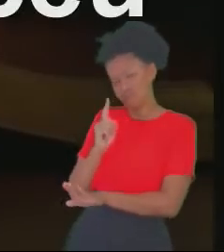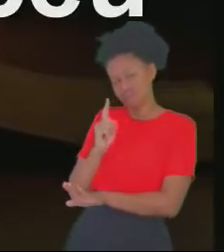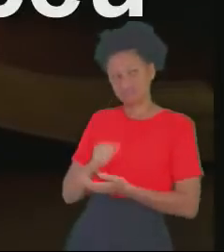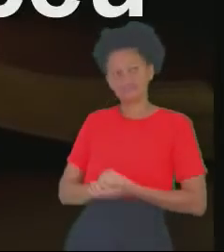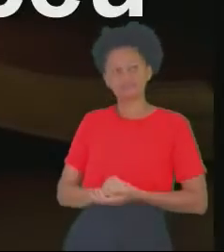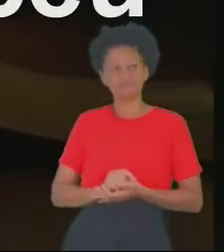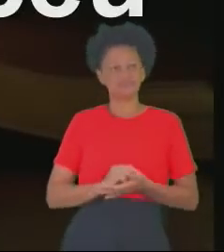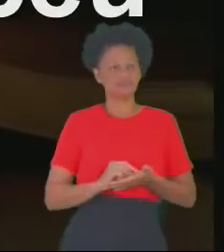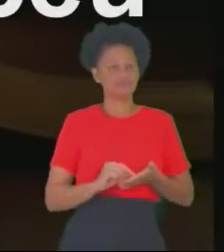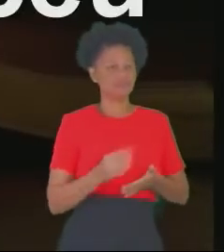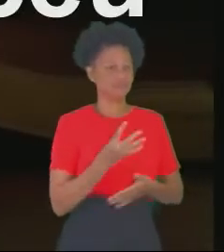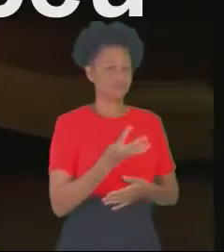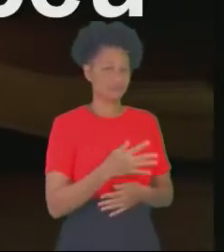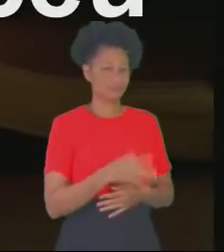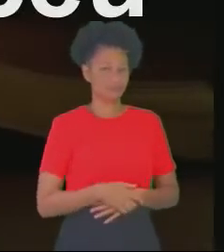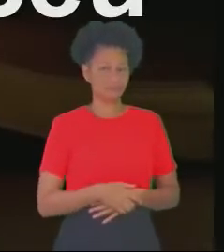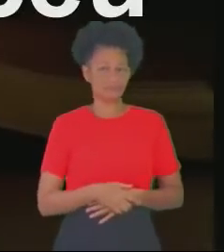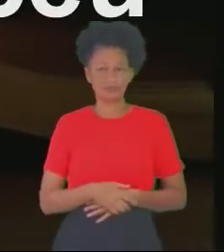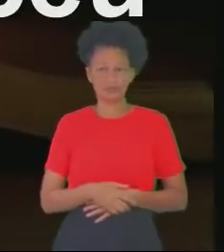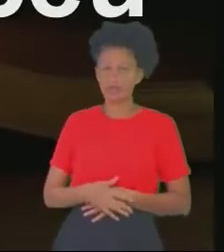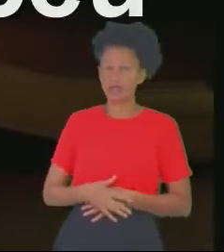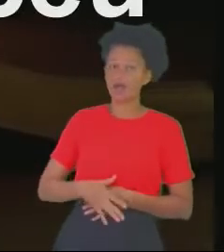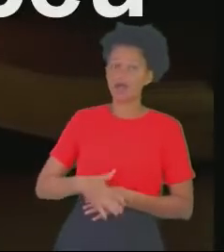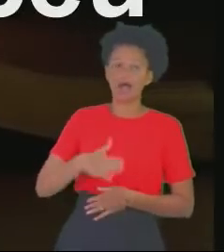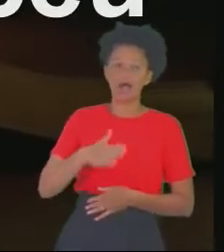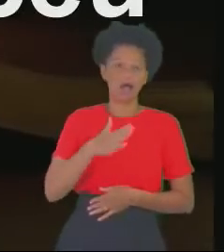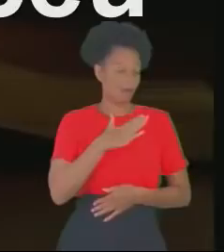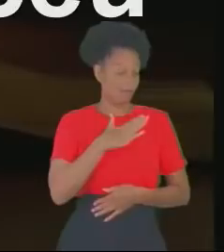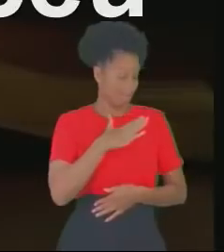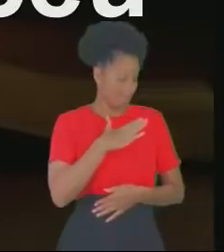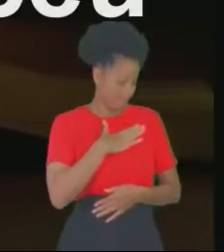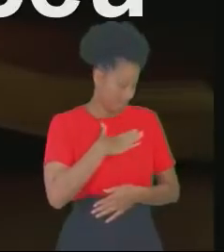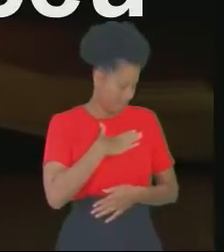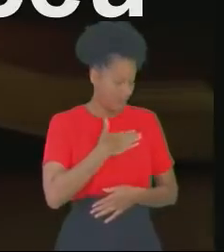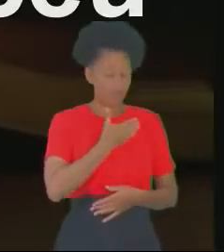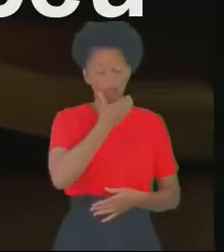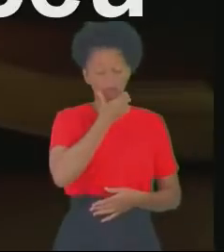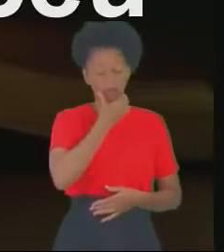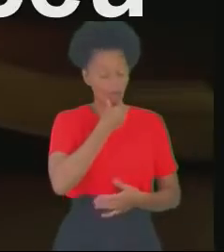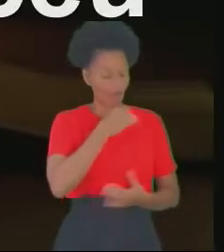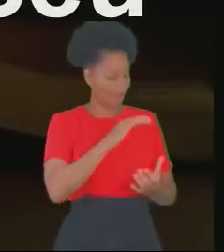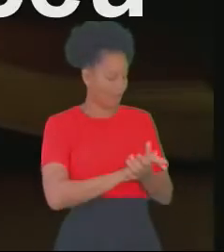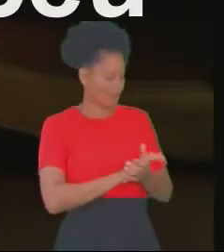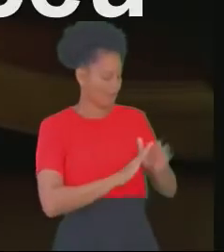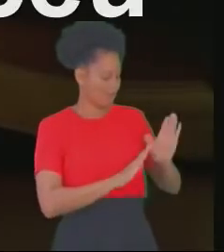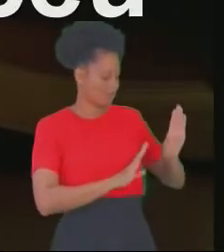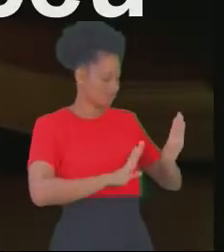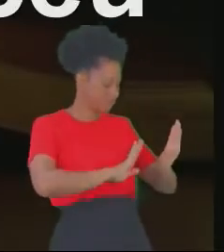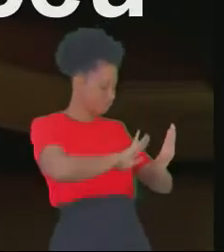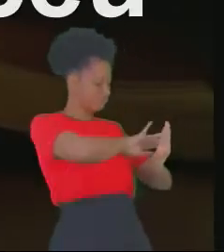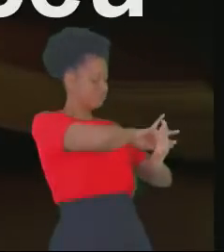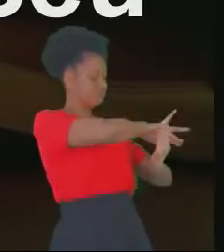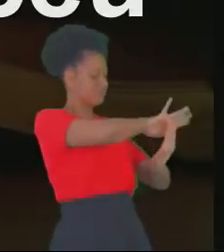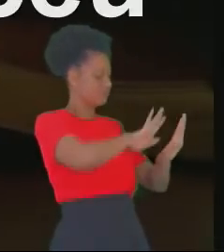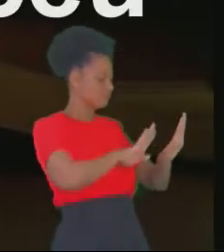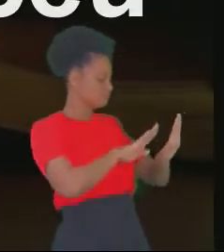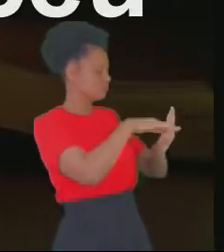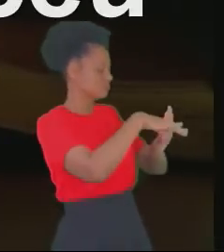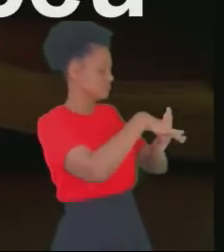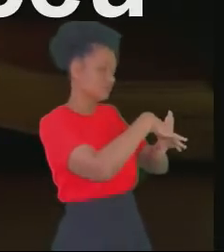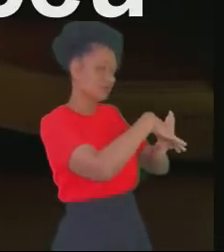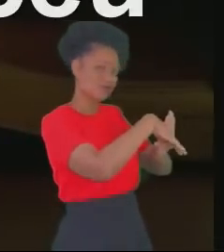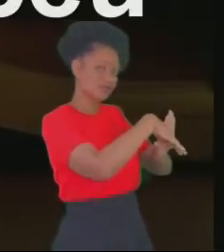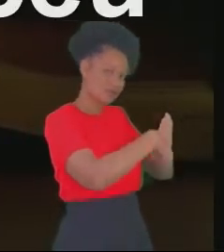4. O meu amado meteu a sua mão pela fresta da porta e as minhas